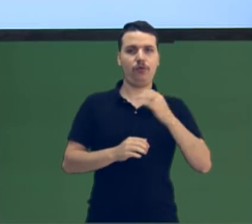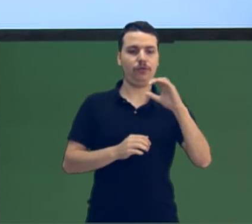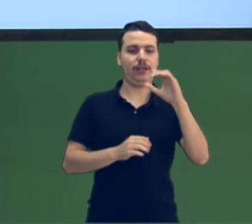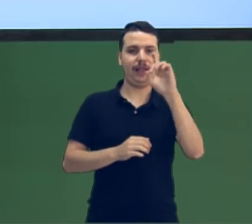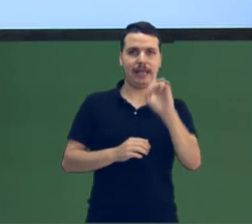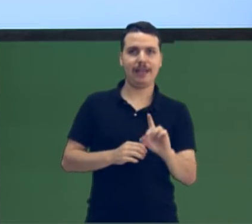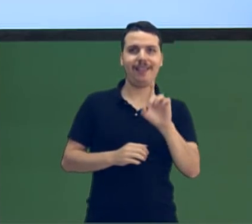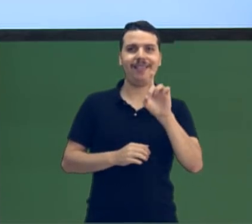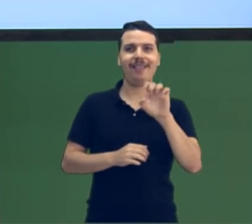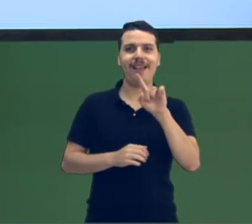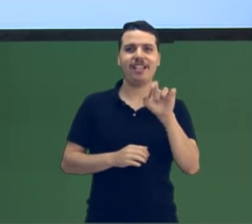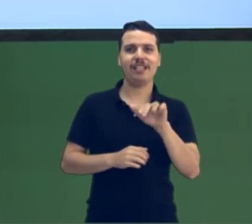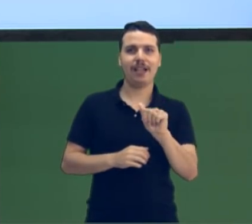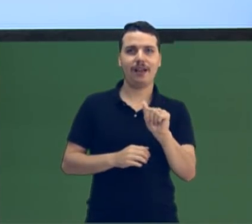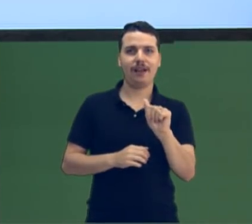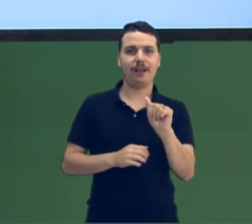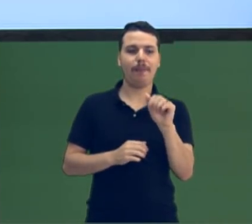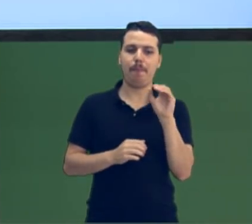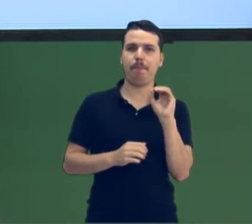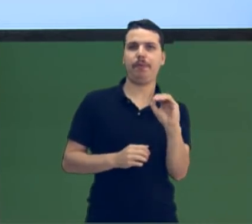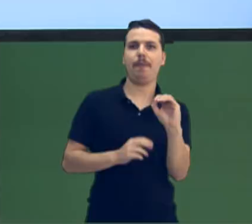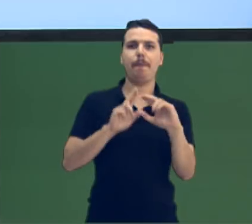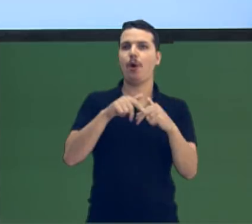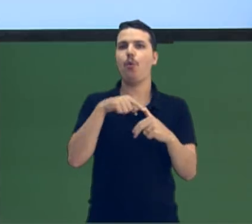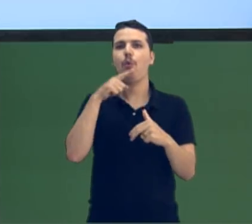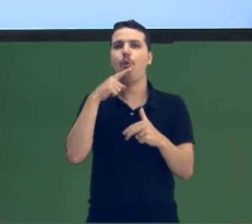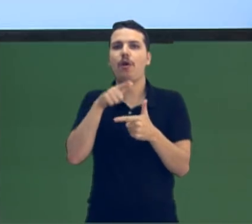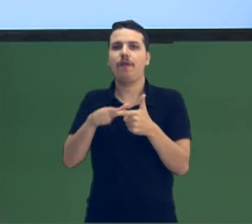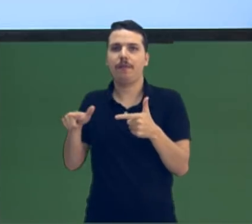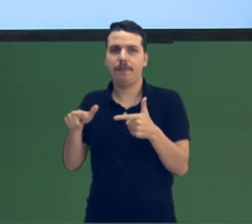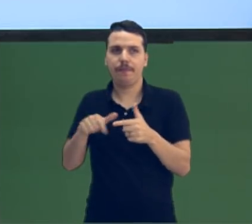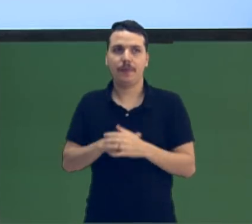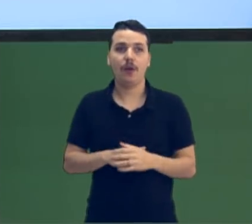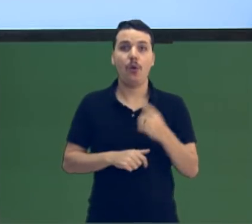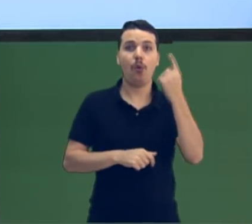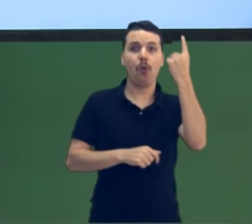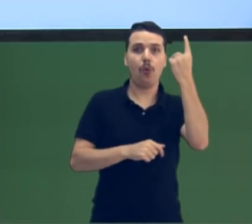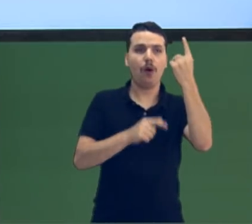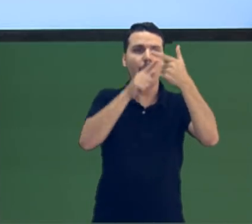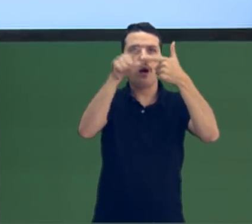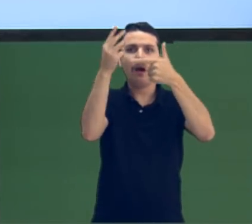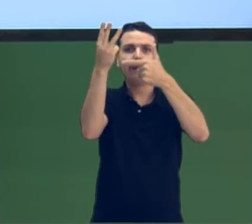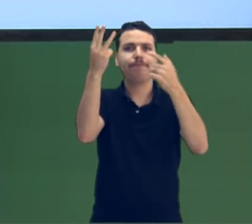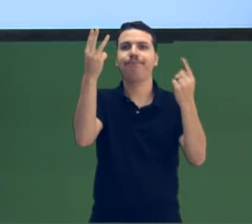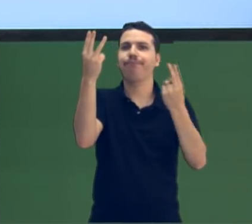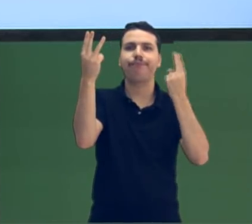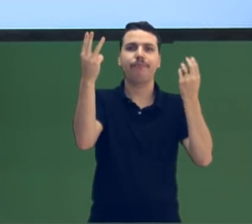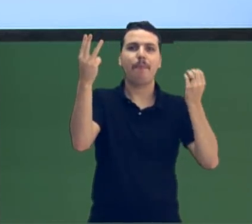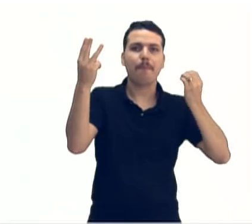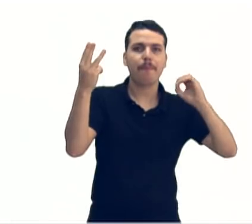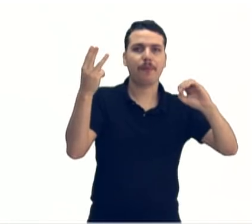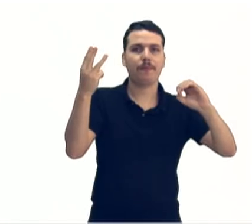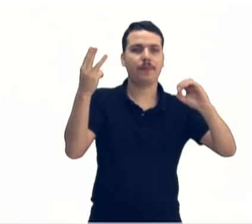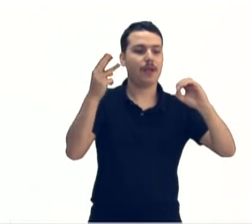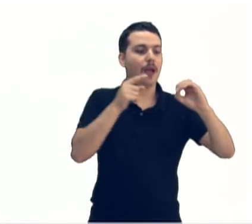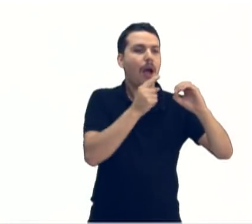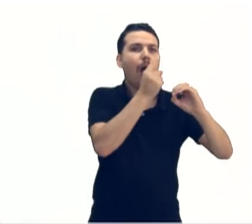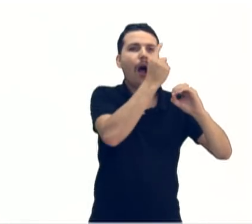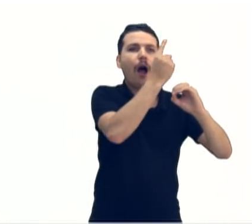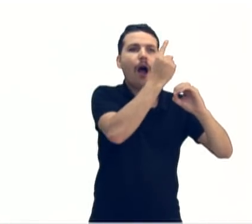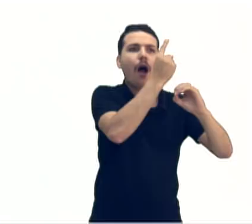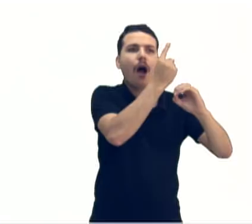deu para dividir? Lembram? Então, 1 não dá para dividir por 3, então vai ficar 0. E aí esse